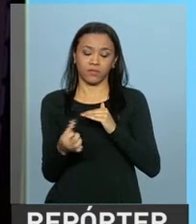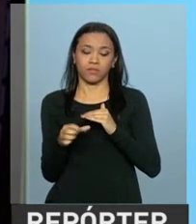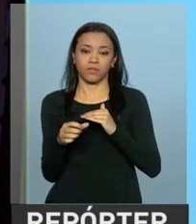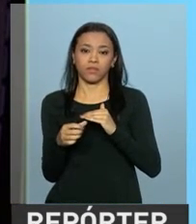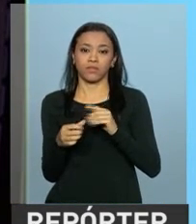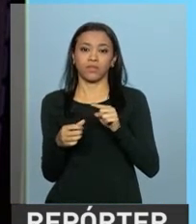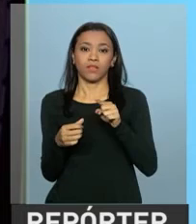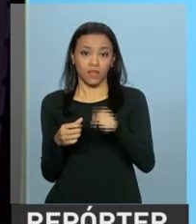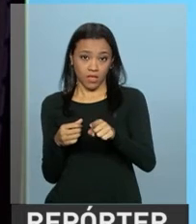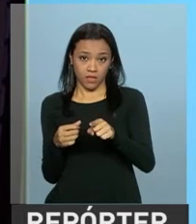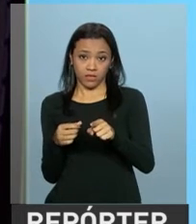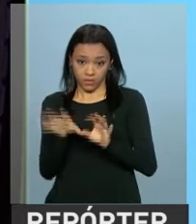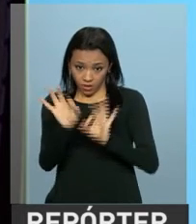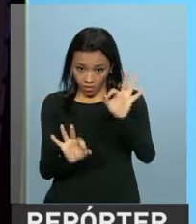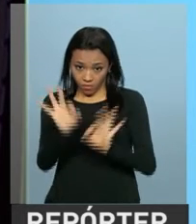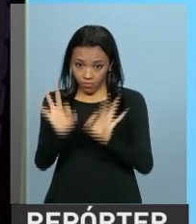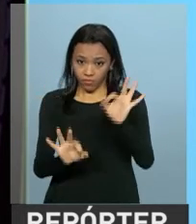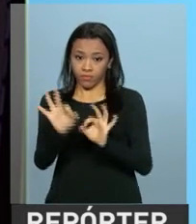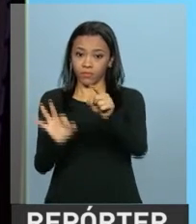nessa projeção de